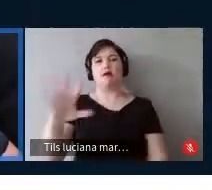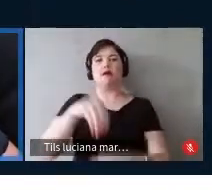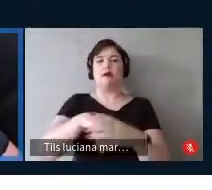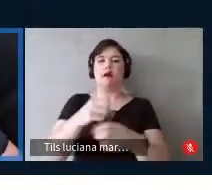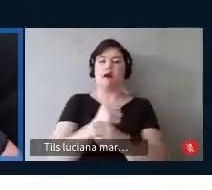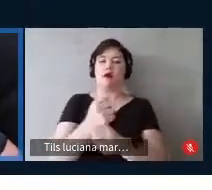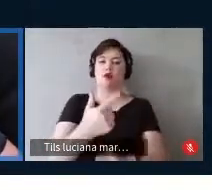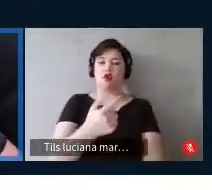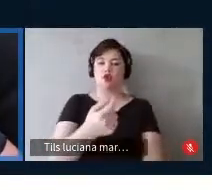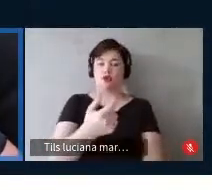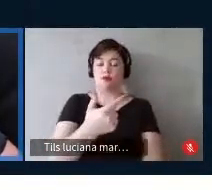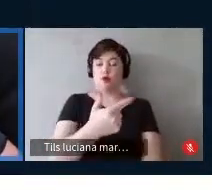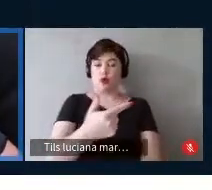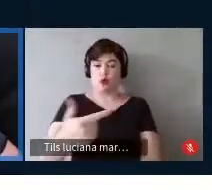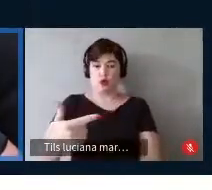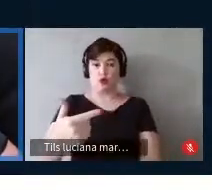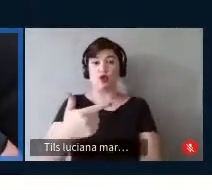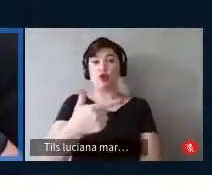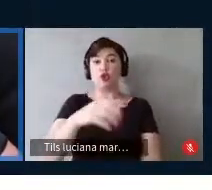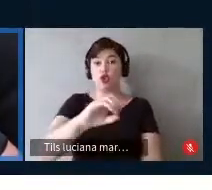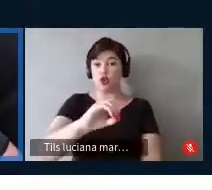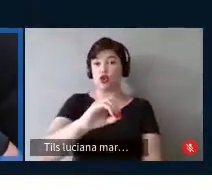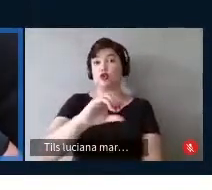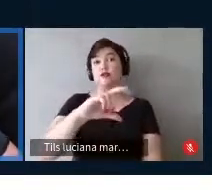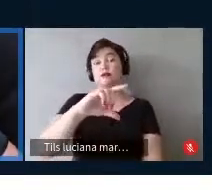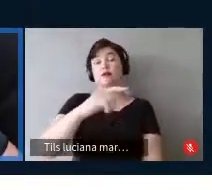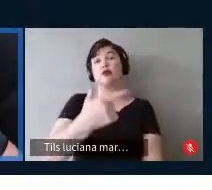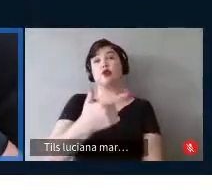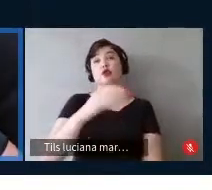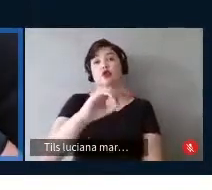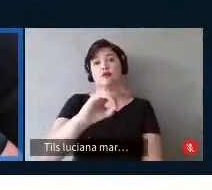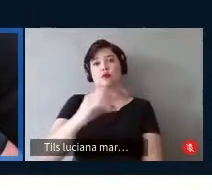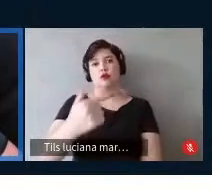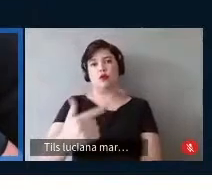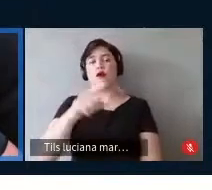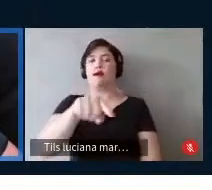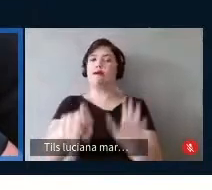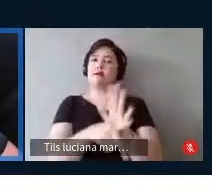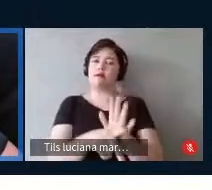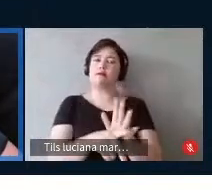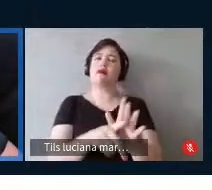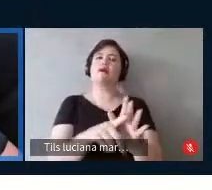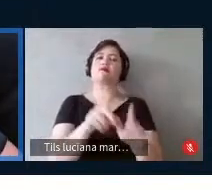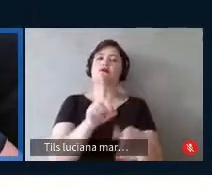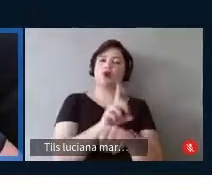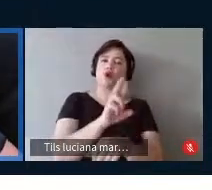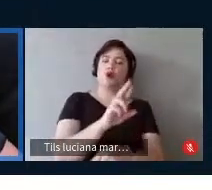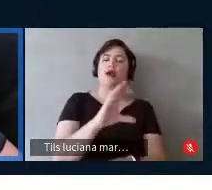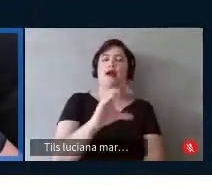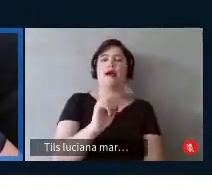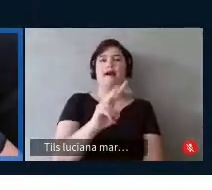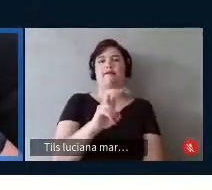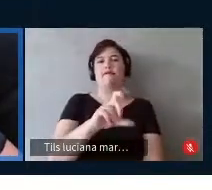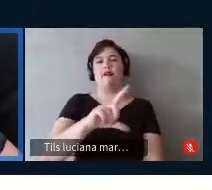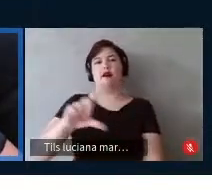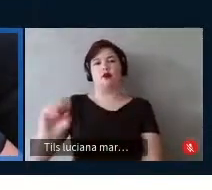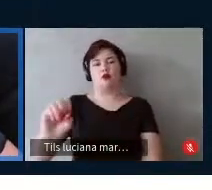que é o que também dá o escopo da pesquisa da doutora Patrícia, da doutora Cavallo, que seria